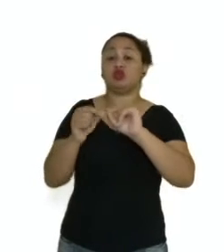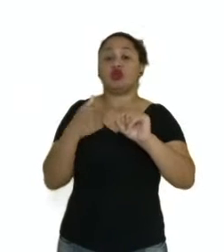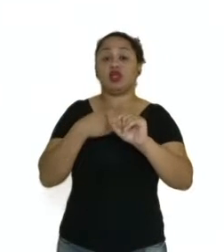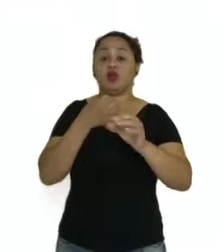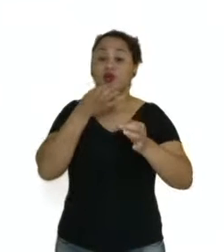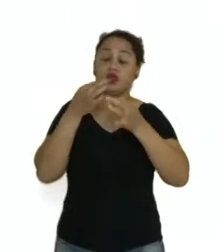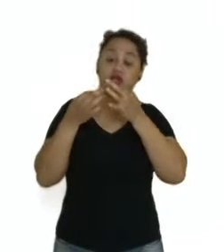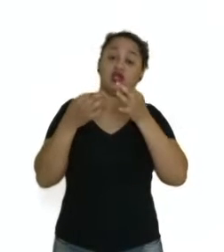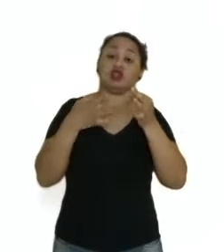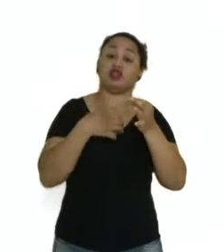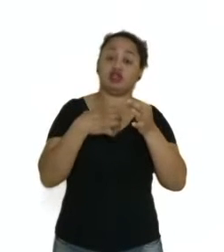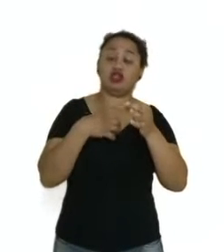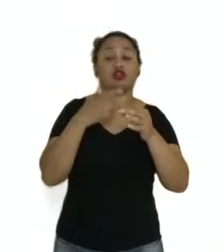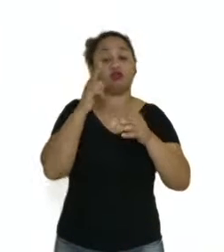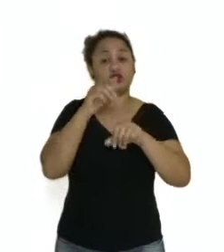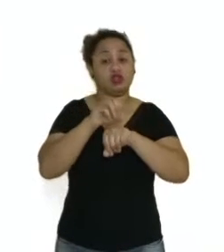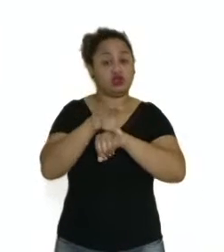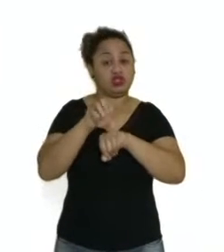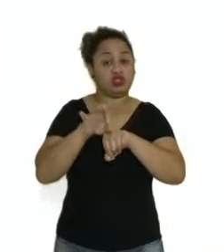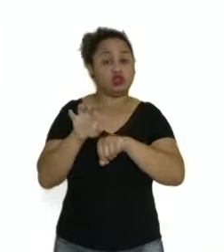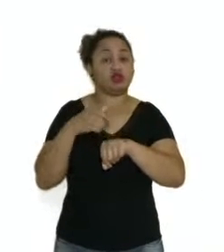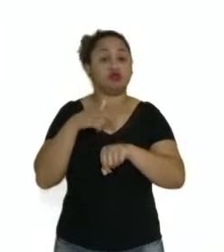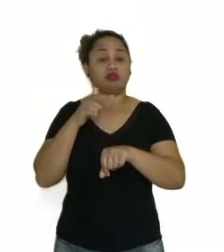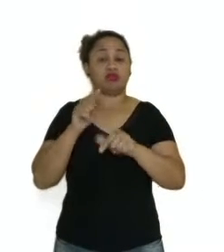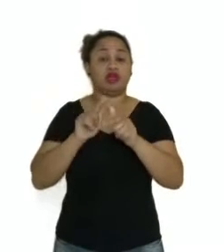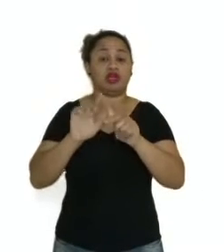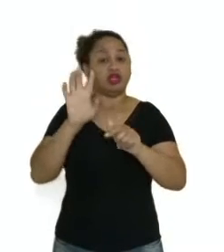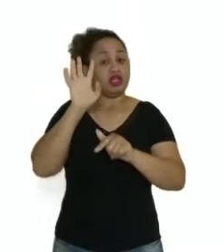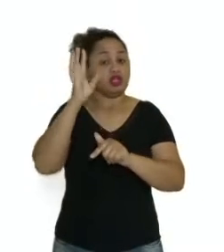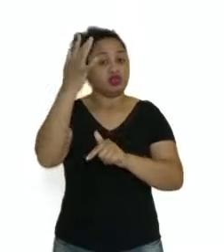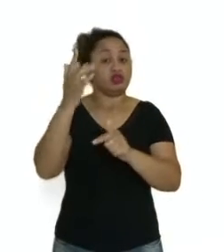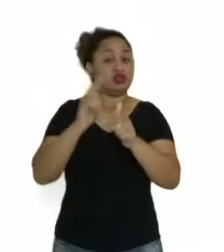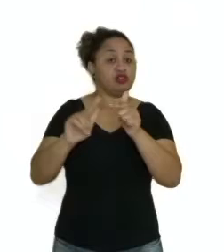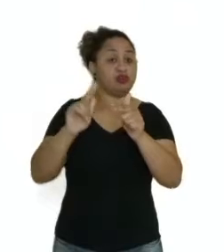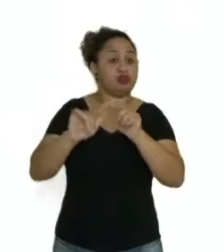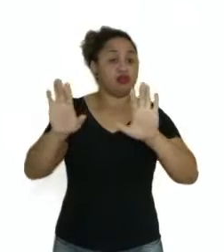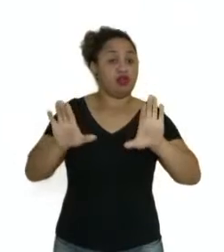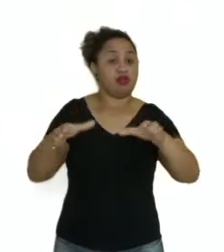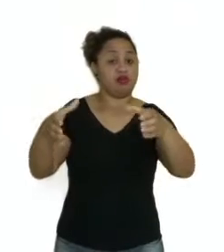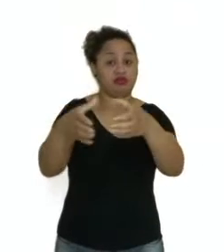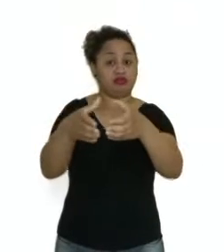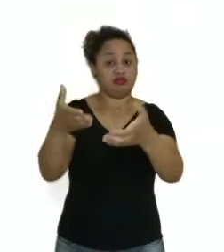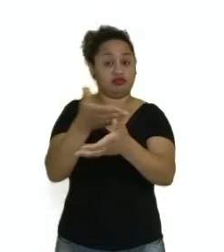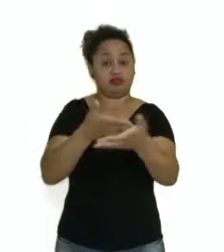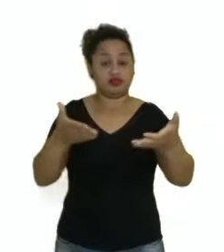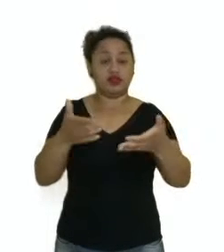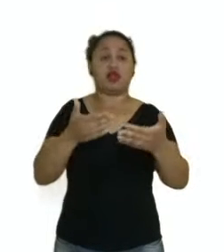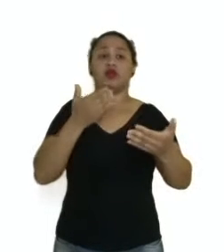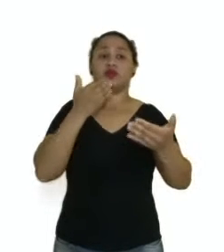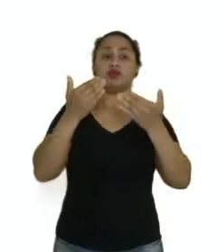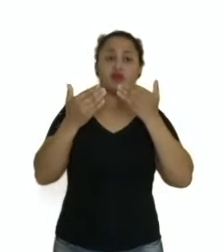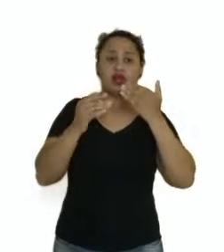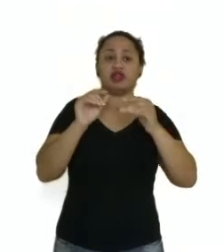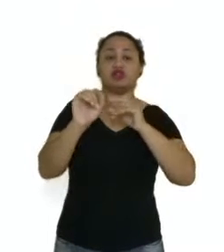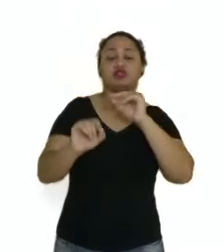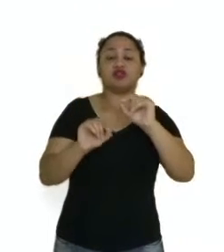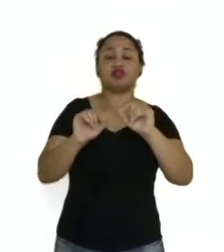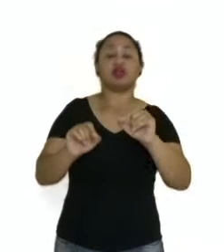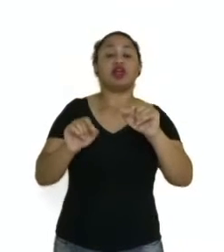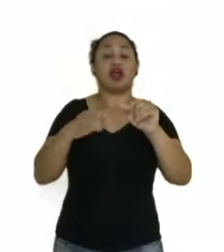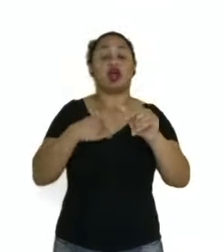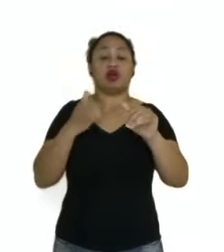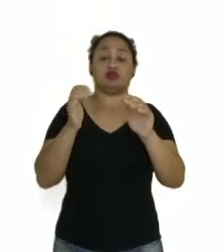resolver um problema coletivo, detalhe, problema coletivo, e cobra soluções de quem? Das